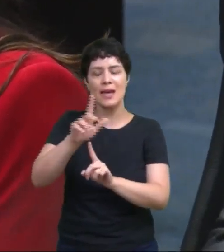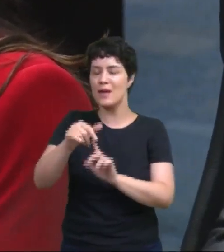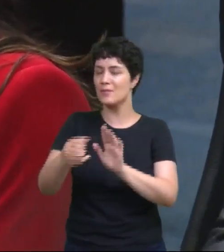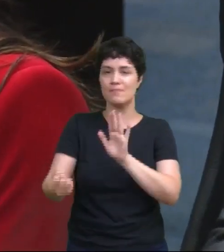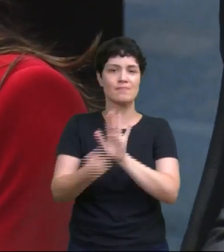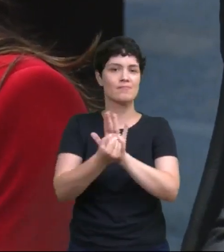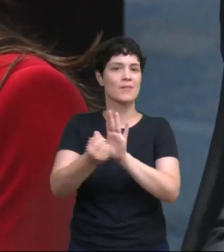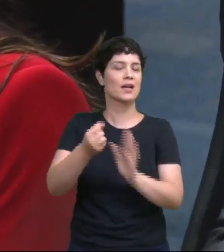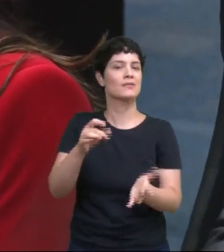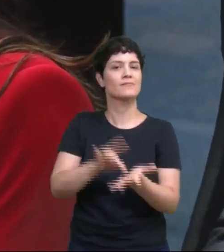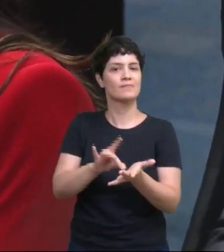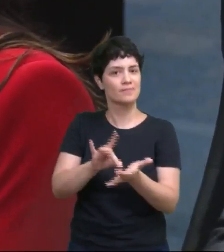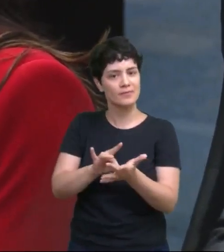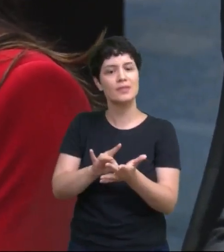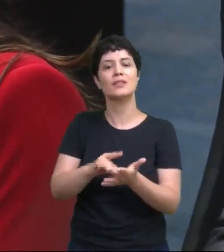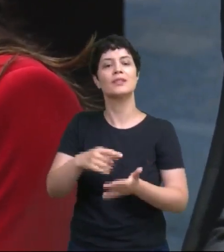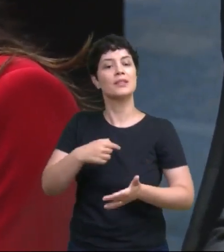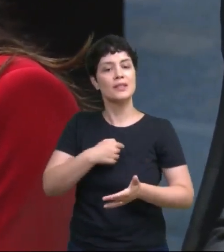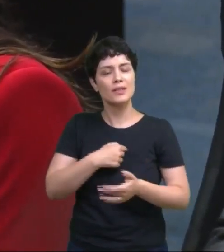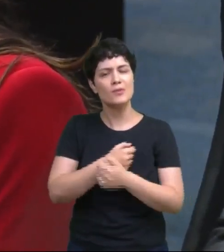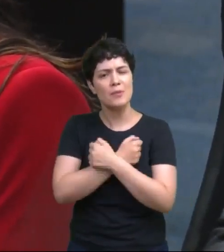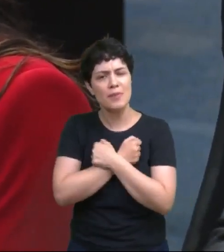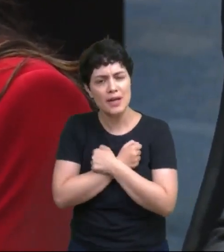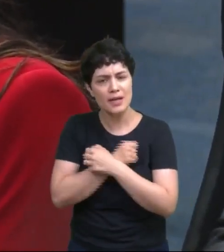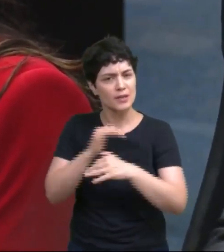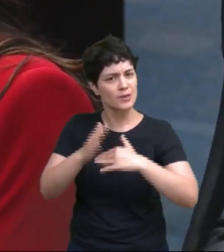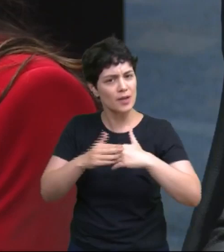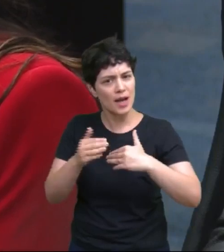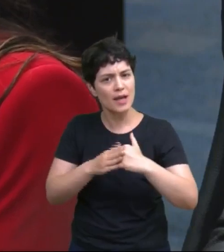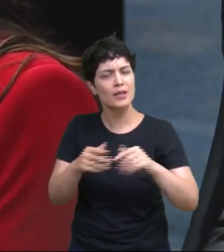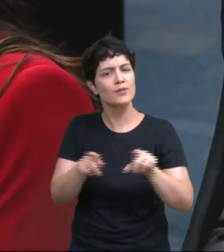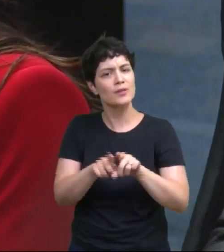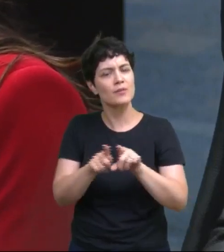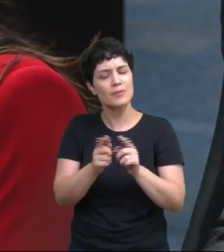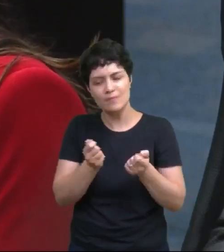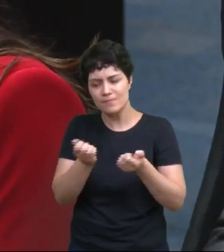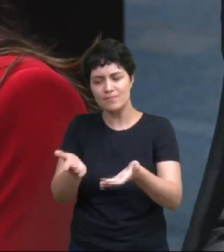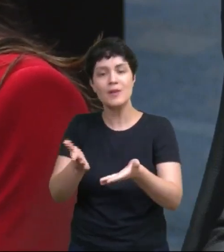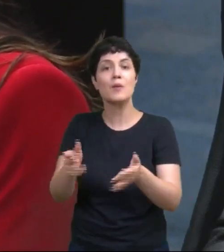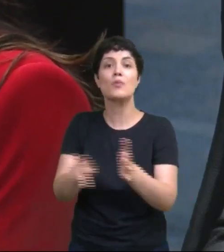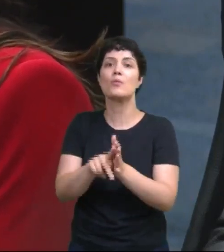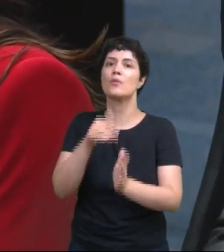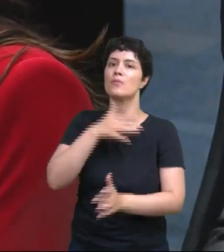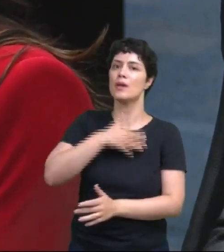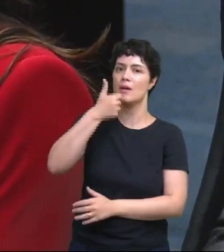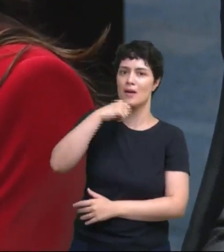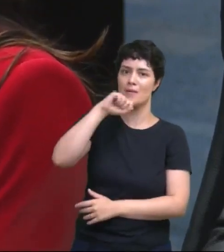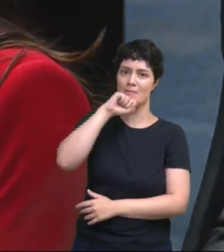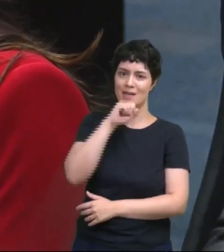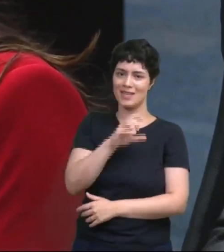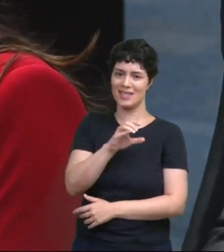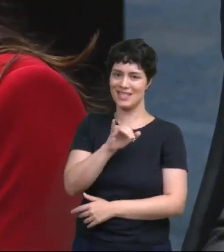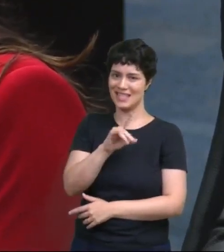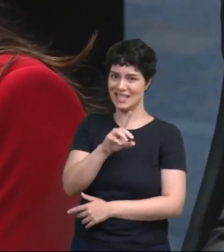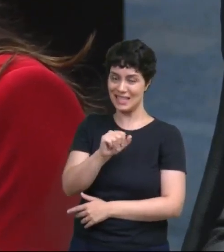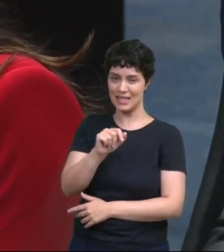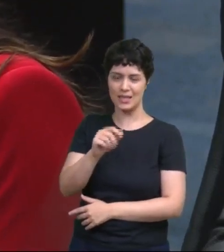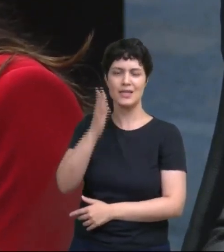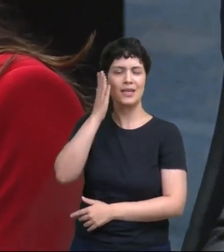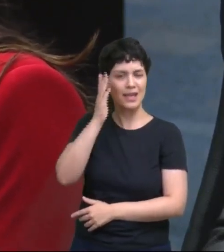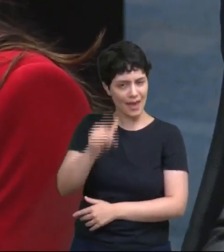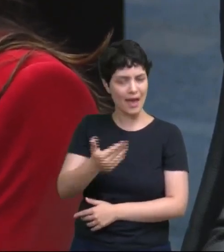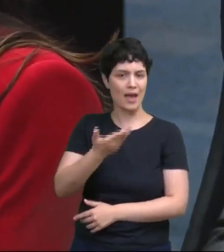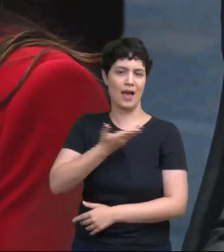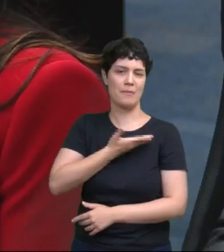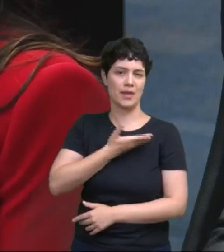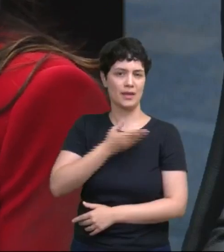também o abraço e o carinho da minha mãe, Cida Borghetti, que o tem como um grande amigo, e inclusive já fez campanha para ele